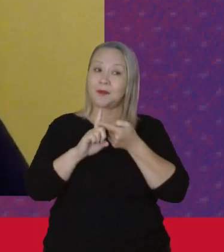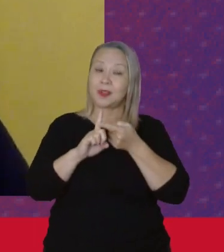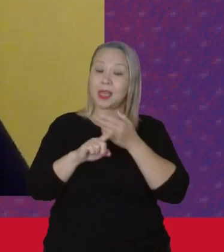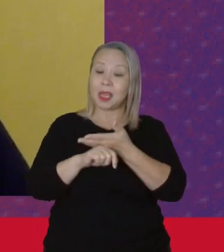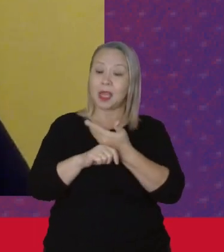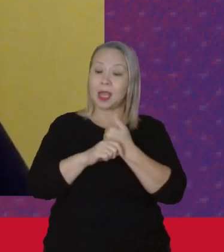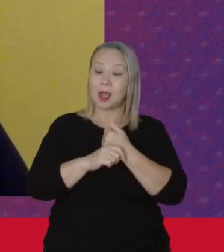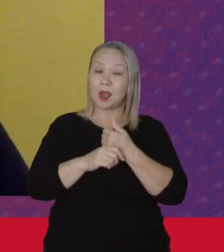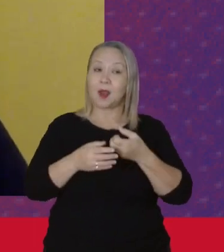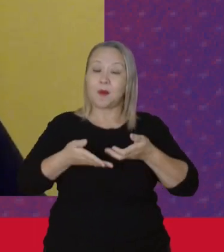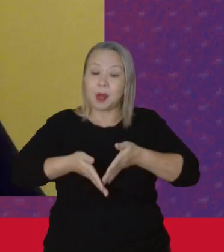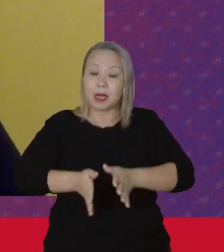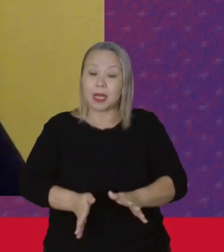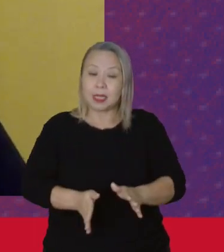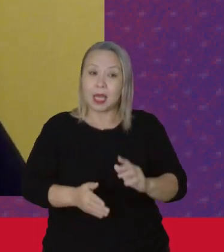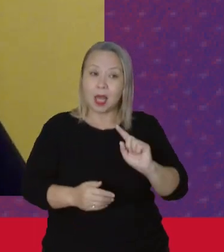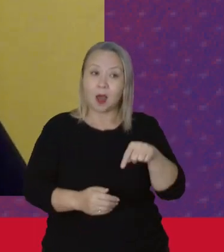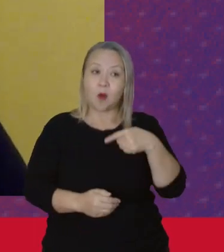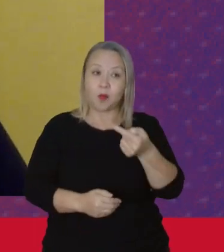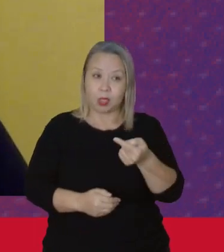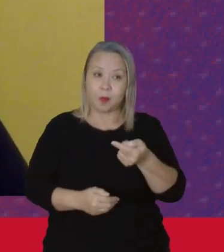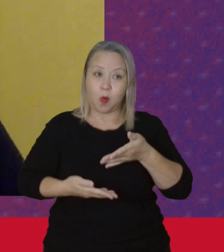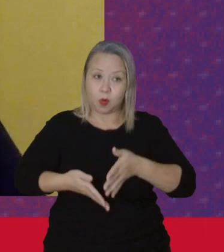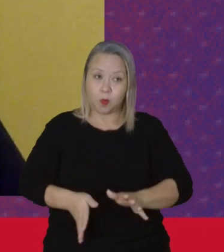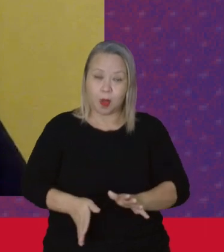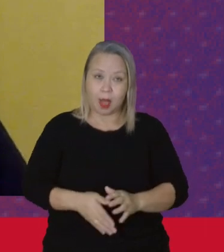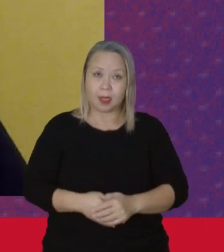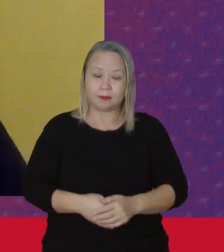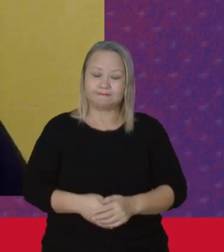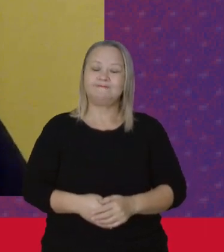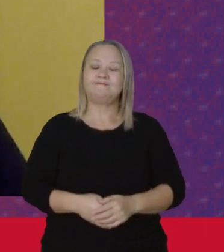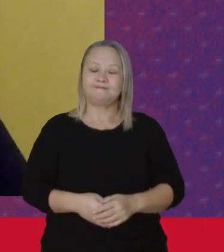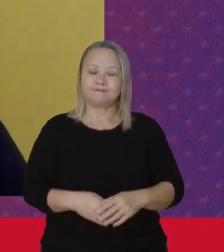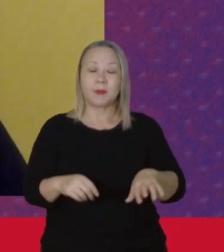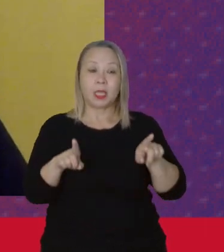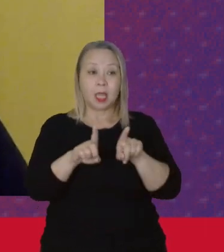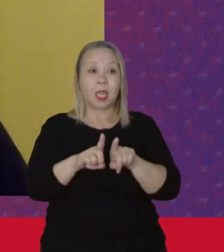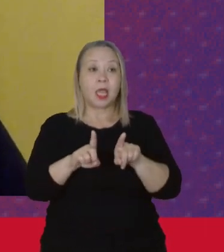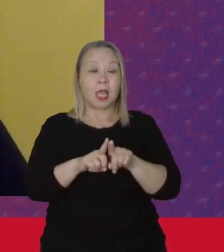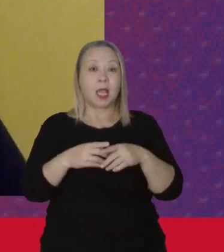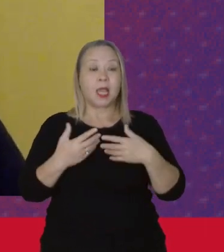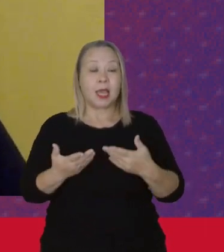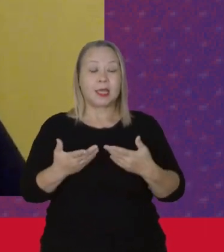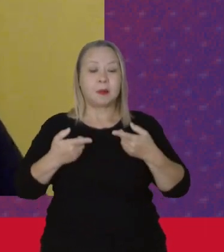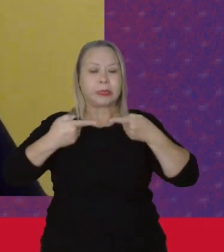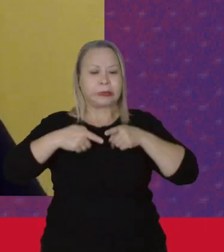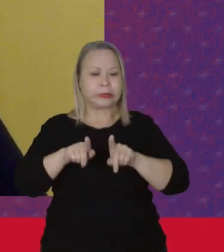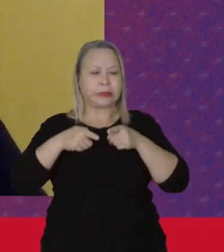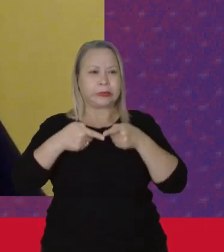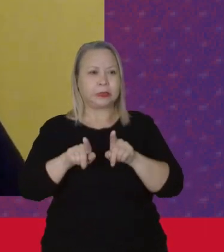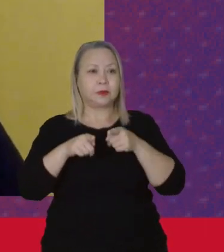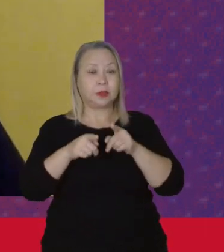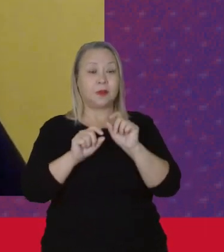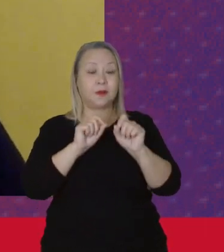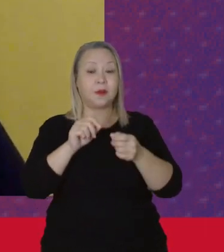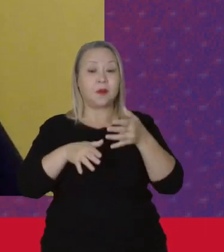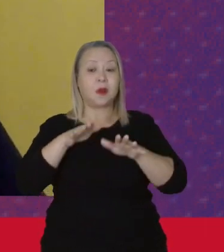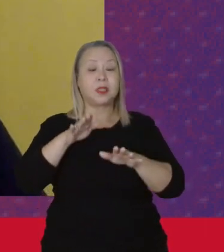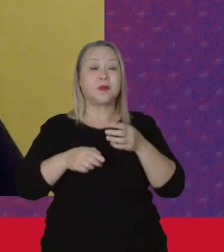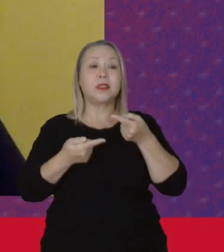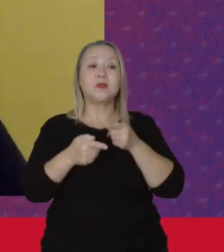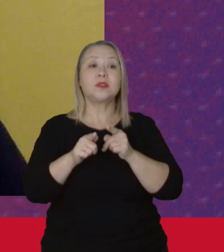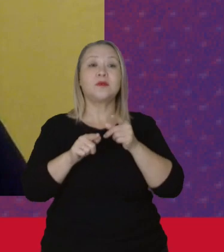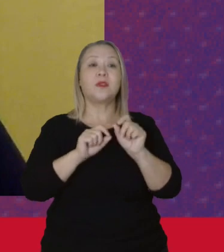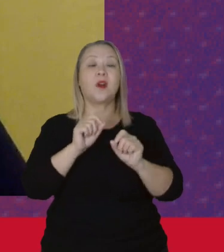pré-natal, parto, puerpério, ela é também um desafio. E, às vezes, um desafio que